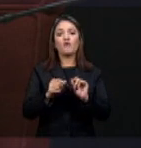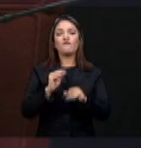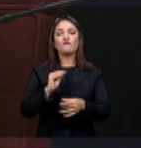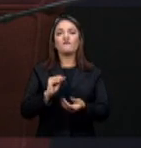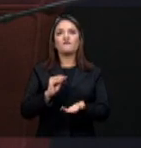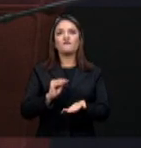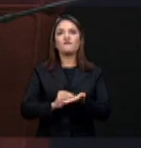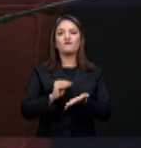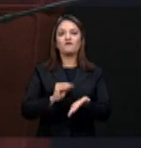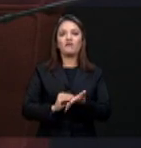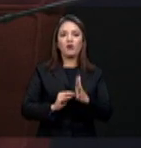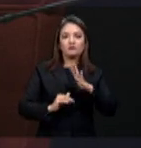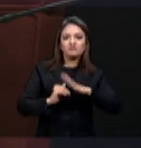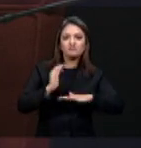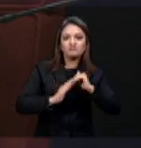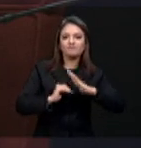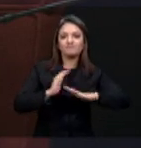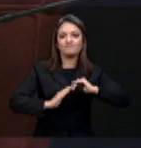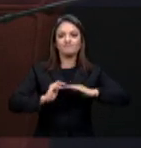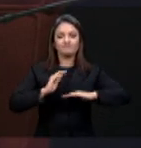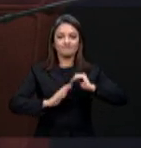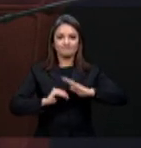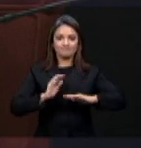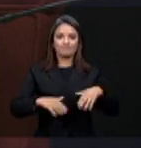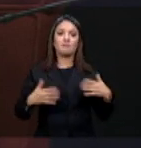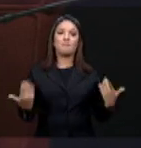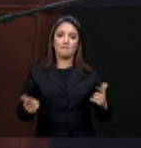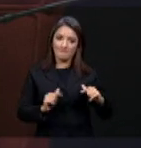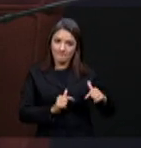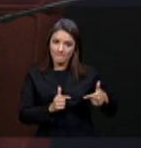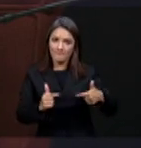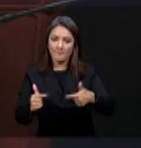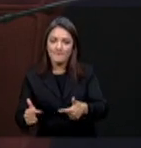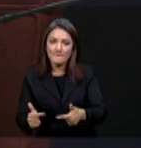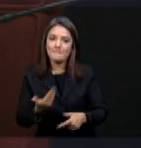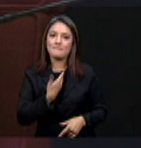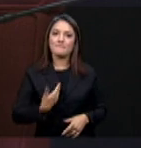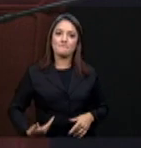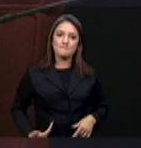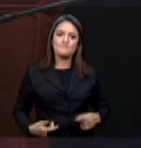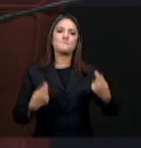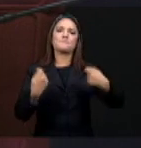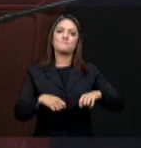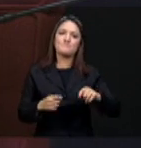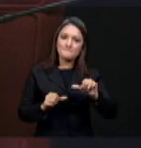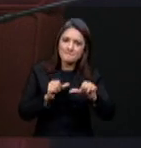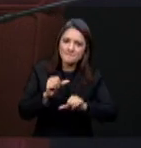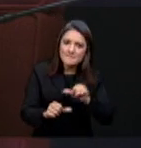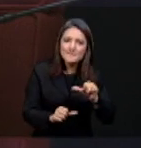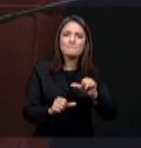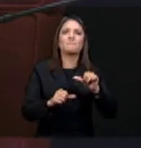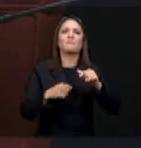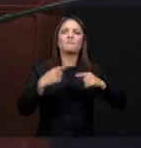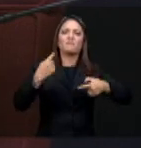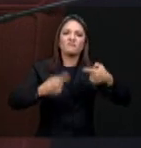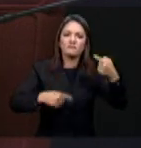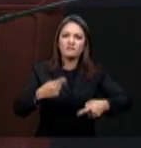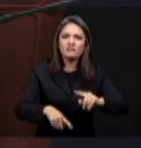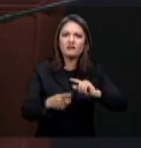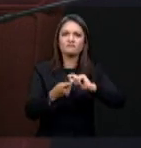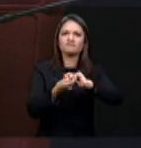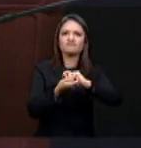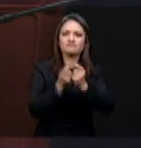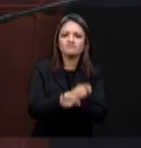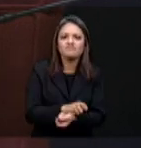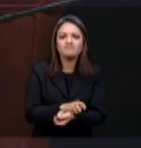então cada vez mais as políticas públicas de educação precisam ser dinâmicas precisa ser de batidas precisam ser